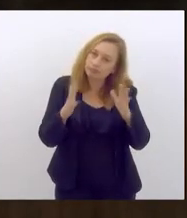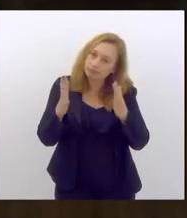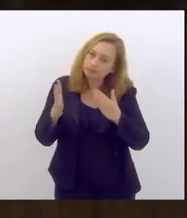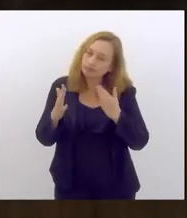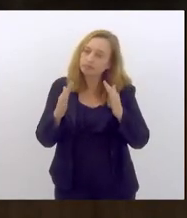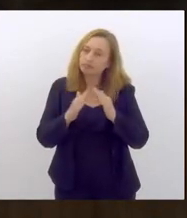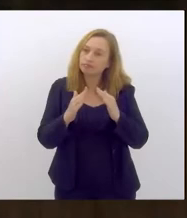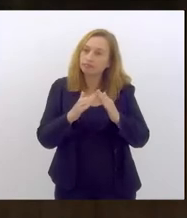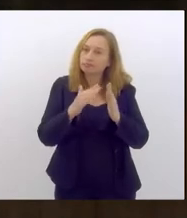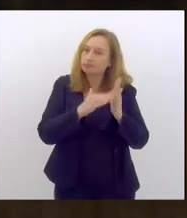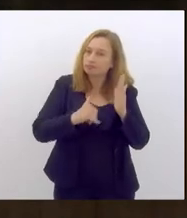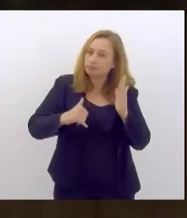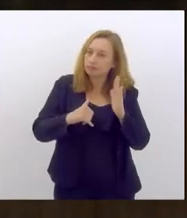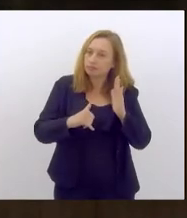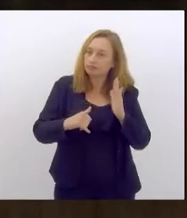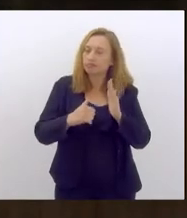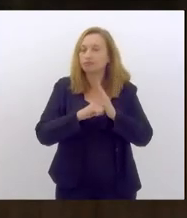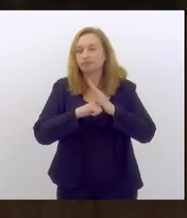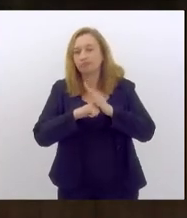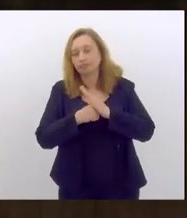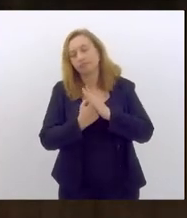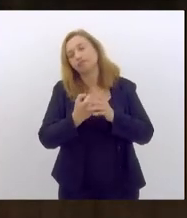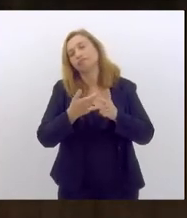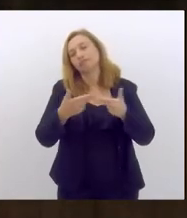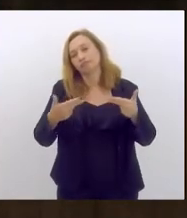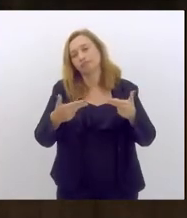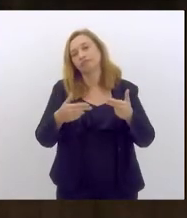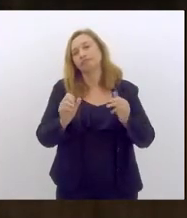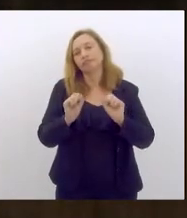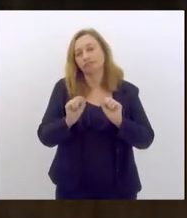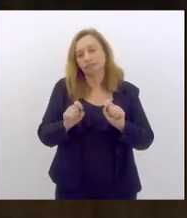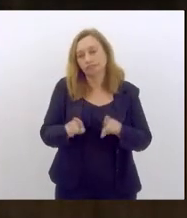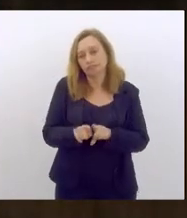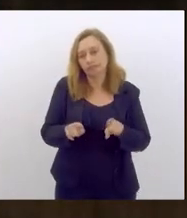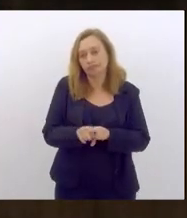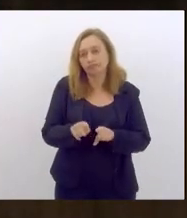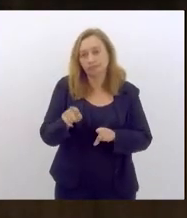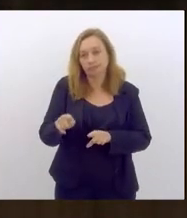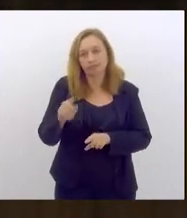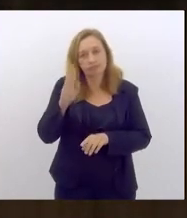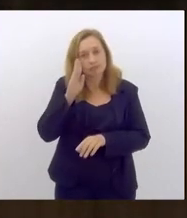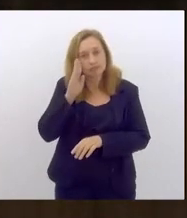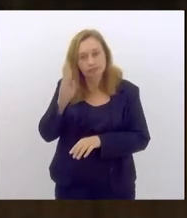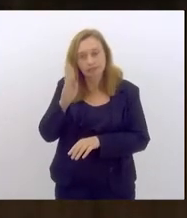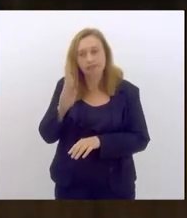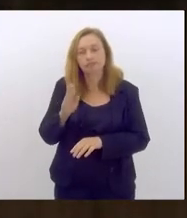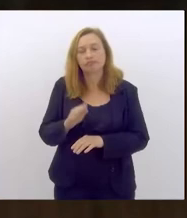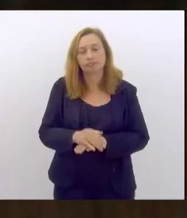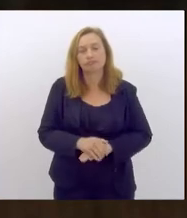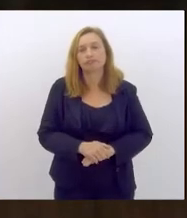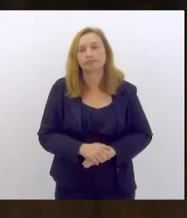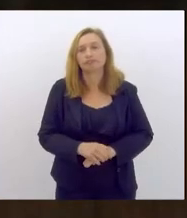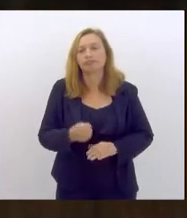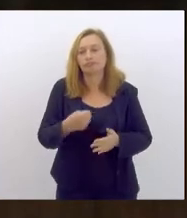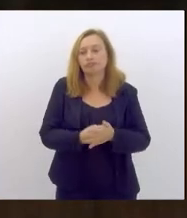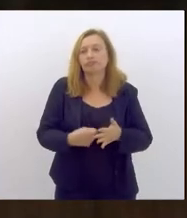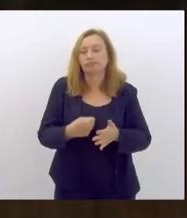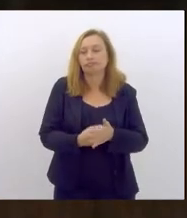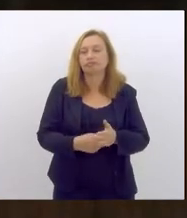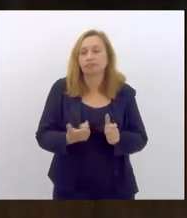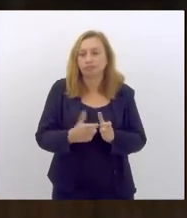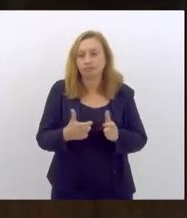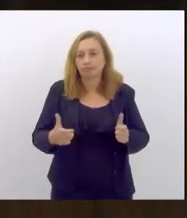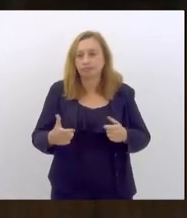casa por derrubar vários vetos, mas por derrubar esse veto em especial, porque é uma luta muito